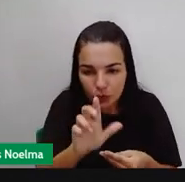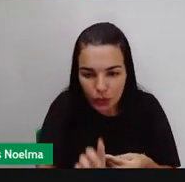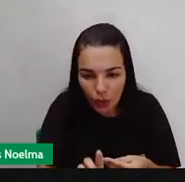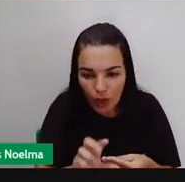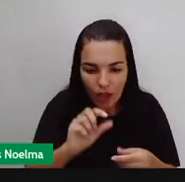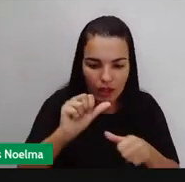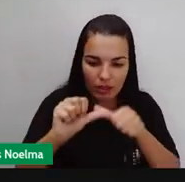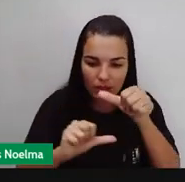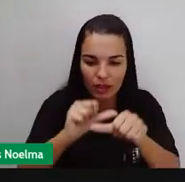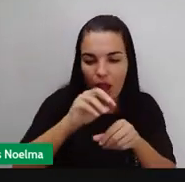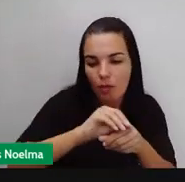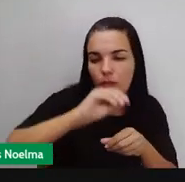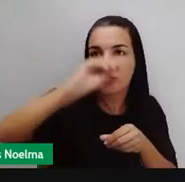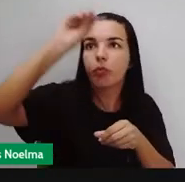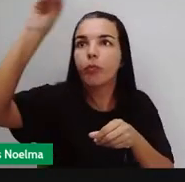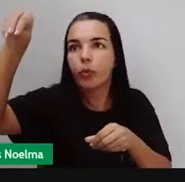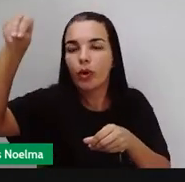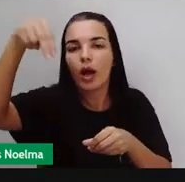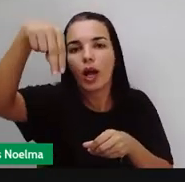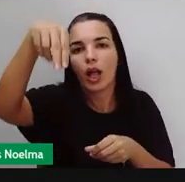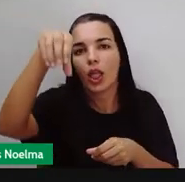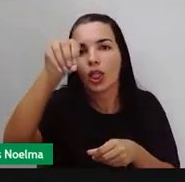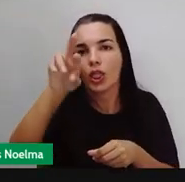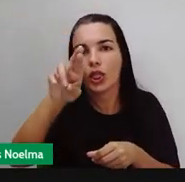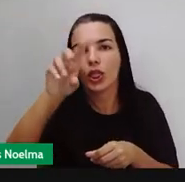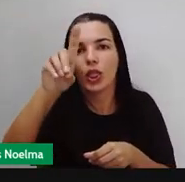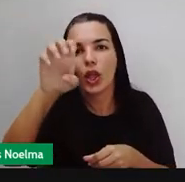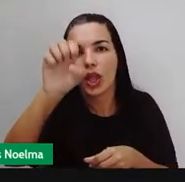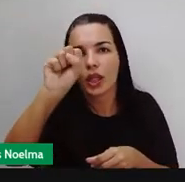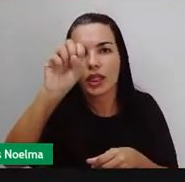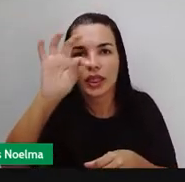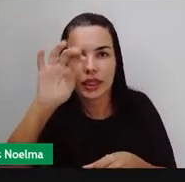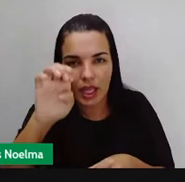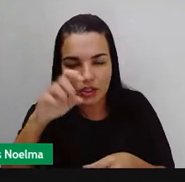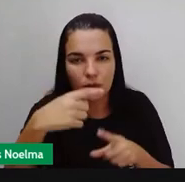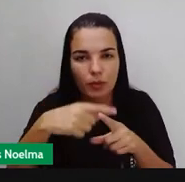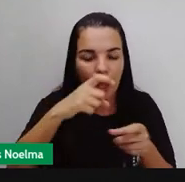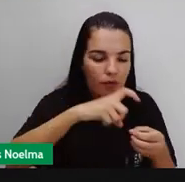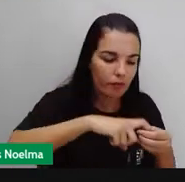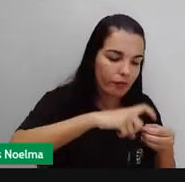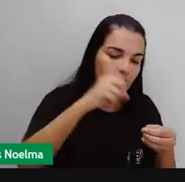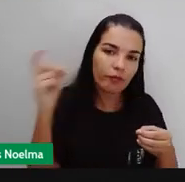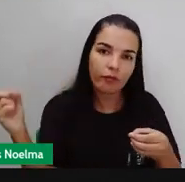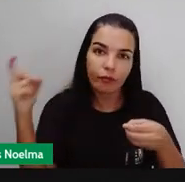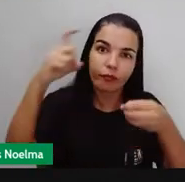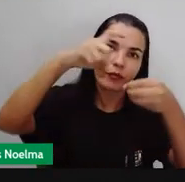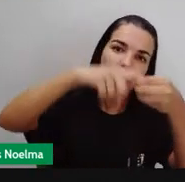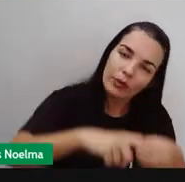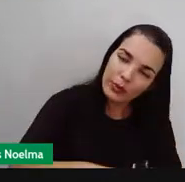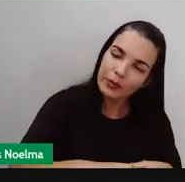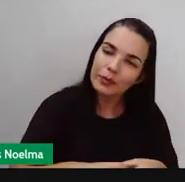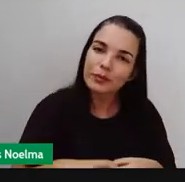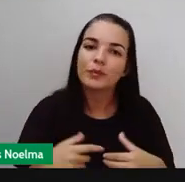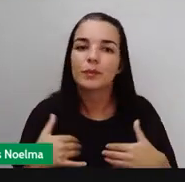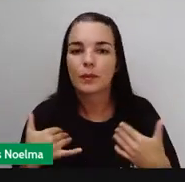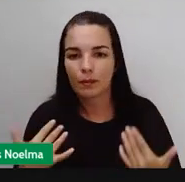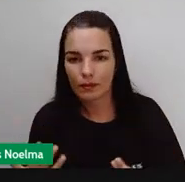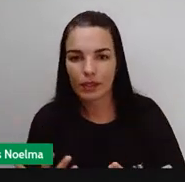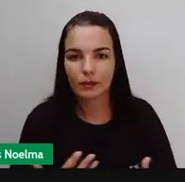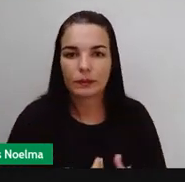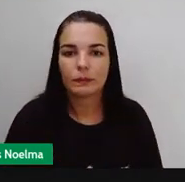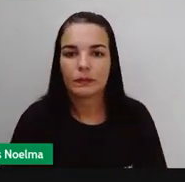capitais. E nos anos 90 também é quando a gente vê também o retorno dessas pessoas que saíram